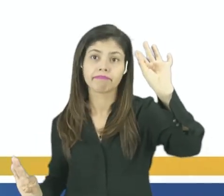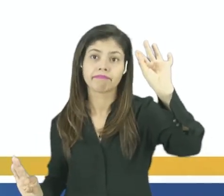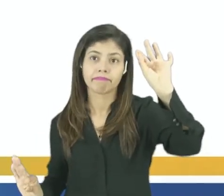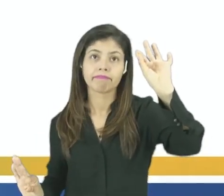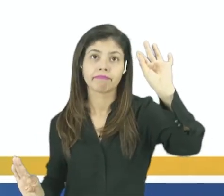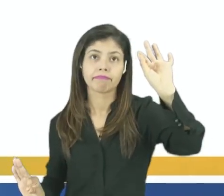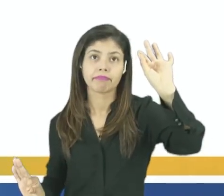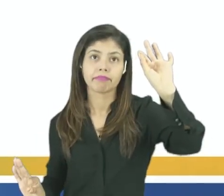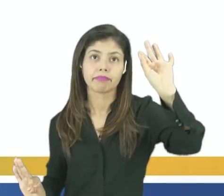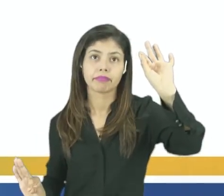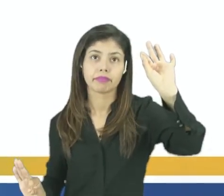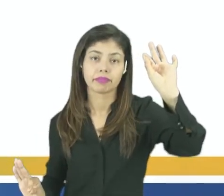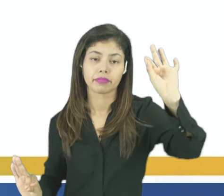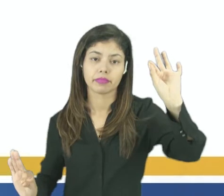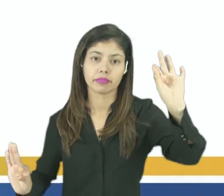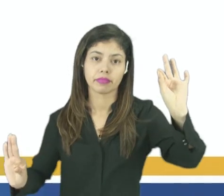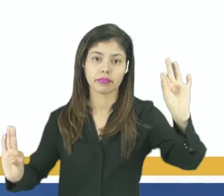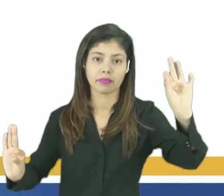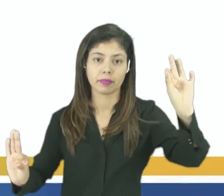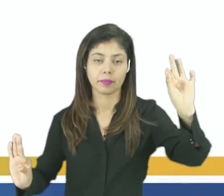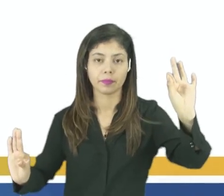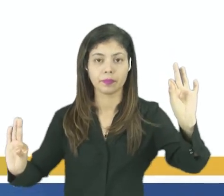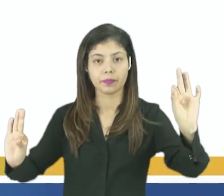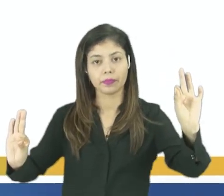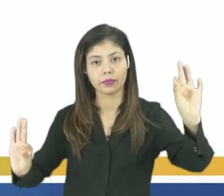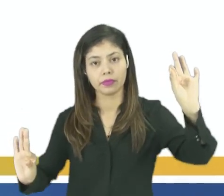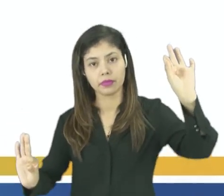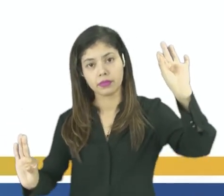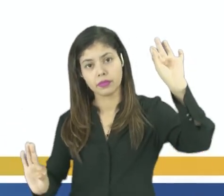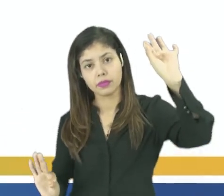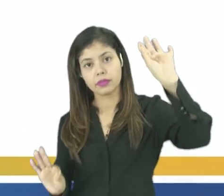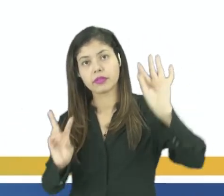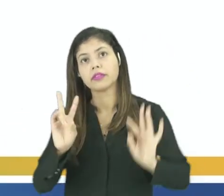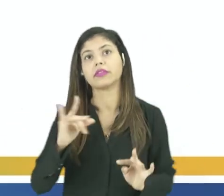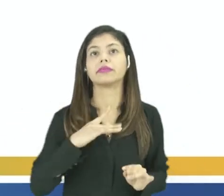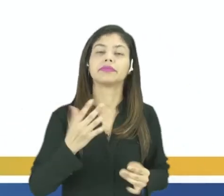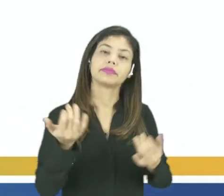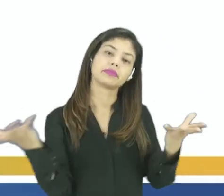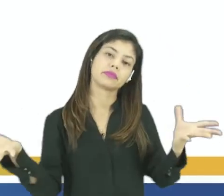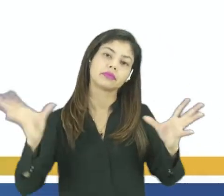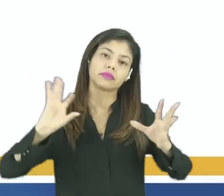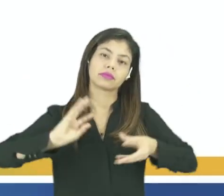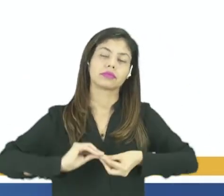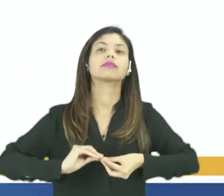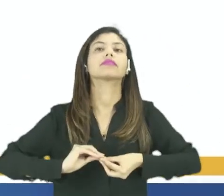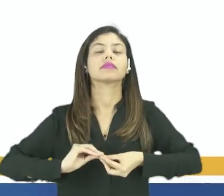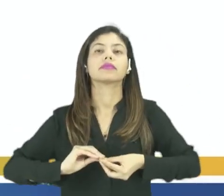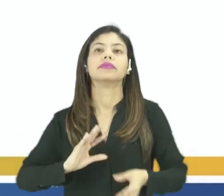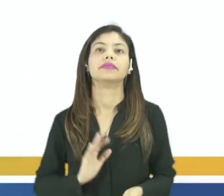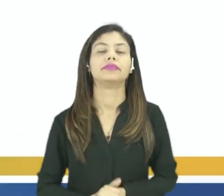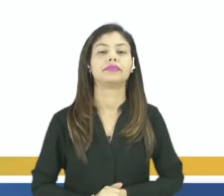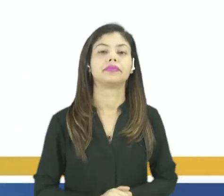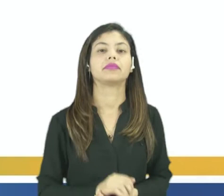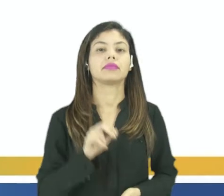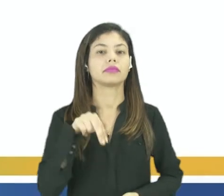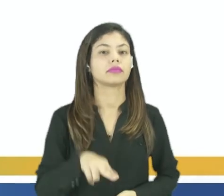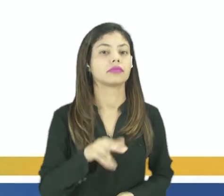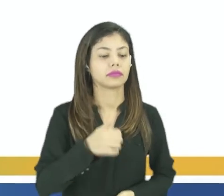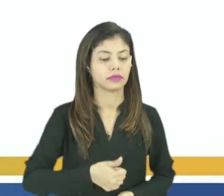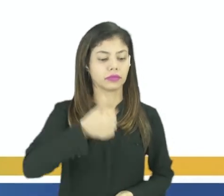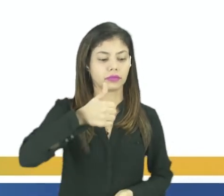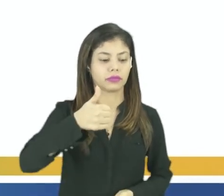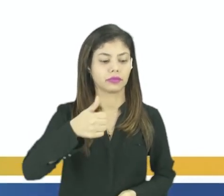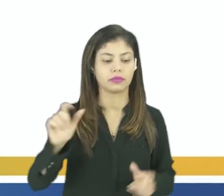reta normal nós dizemos que é essa aqui. Então, quanto maior o índice de refração, a velocidade